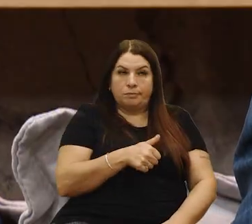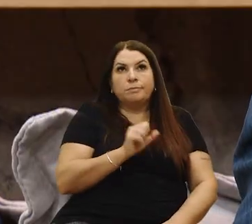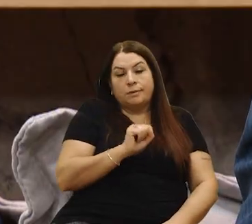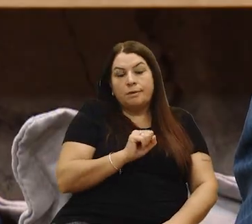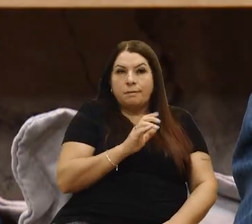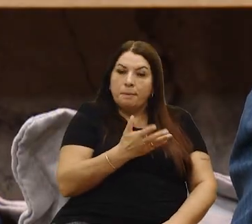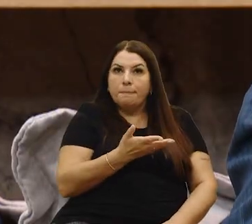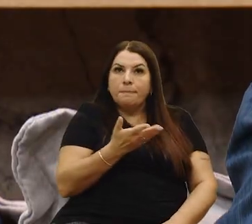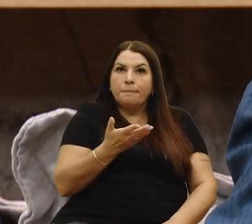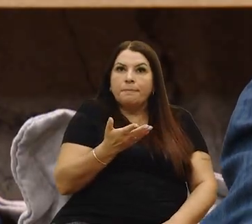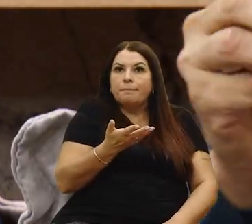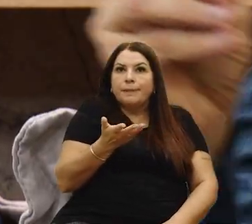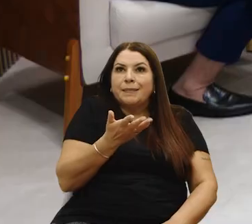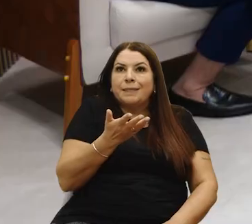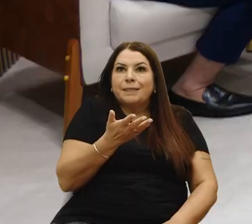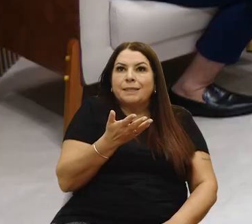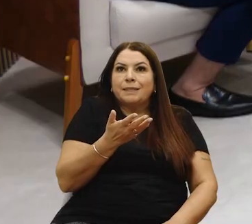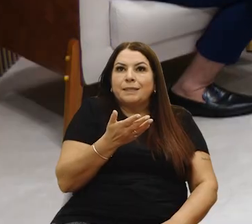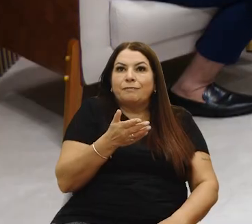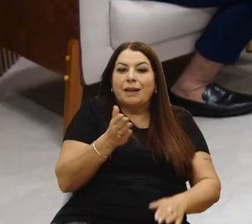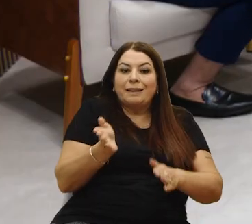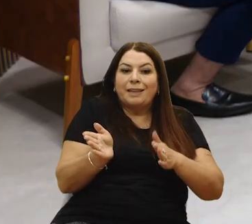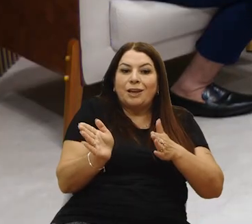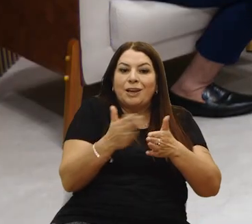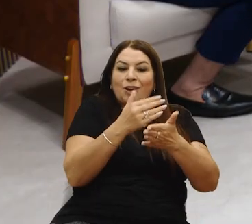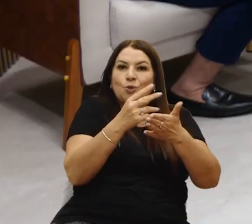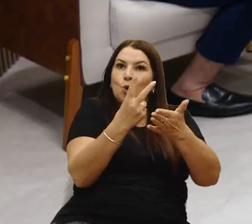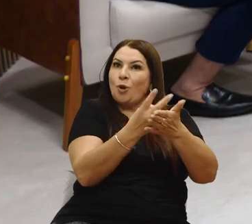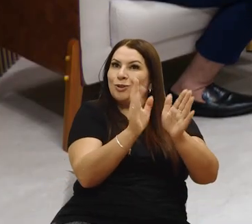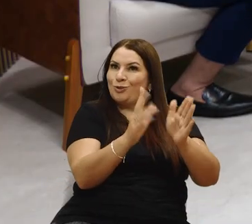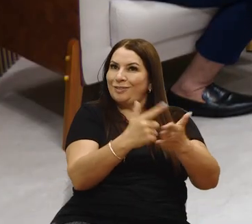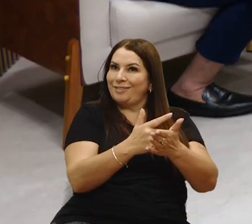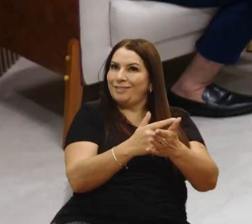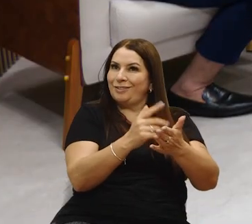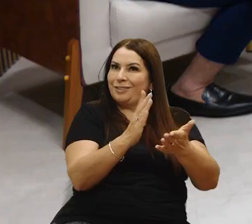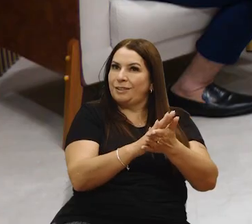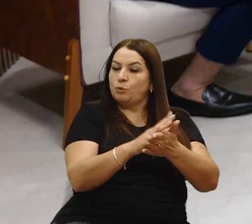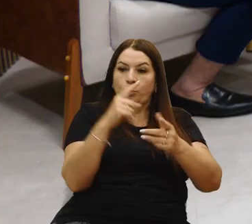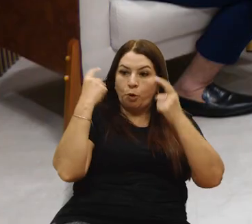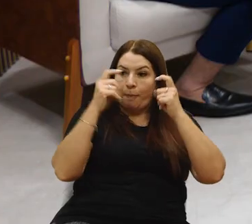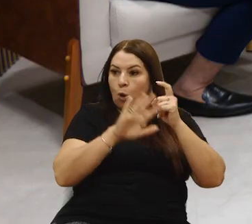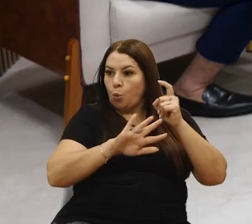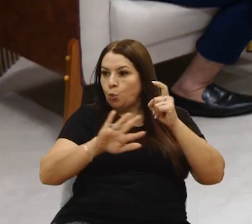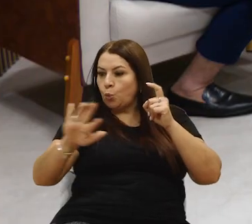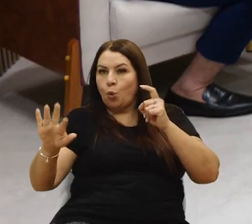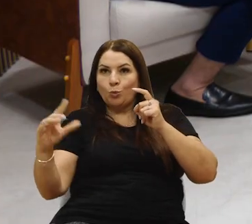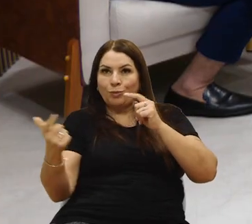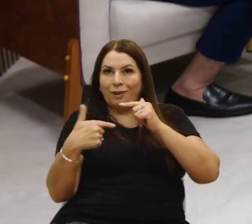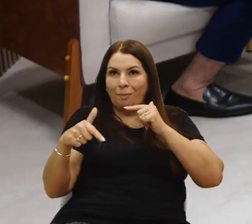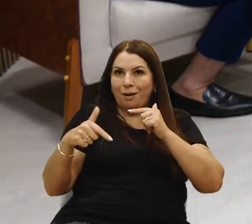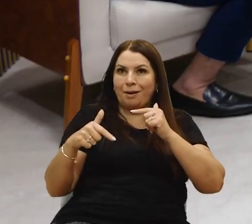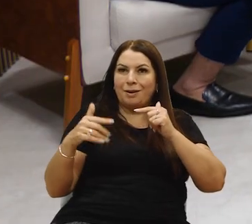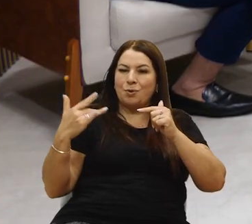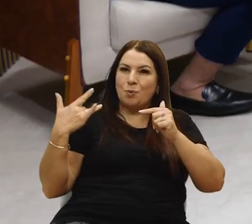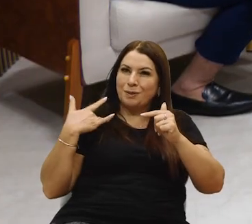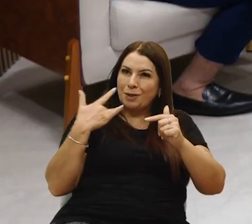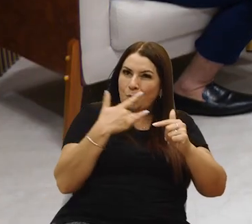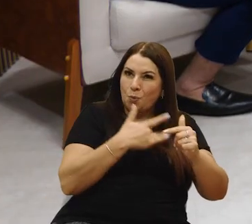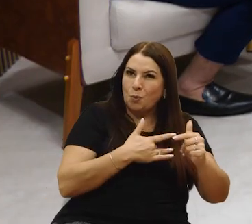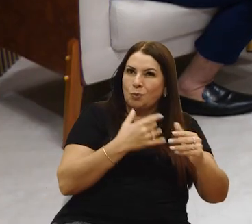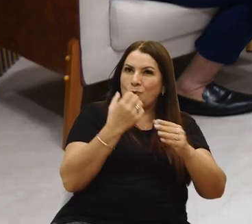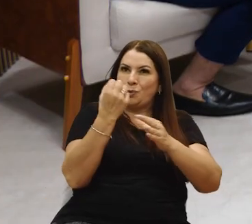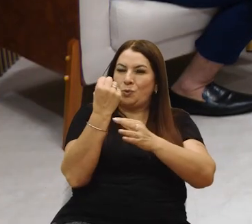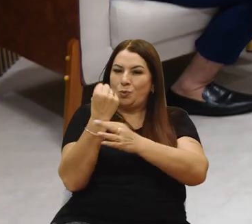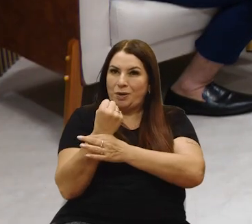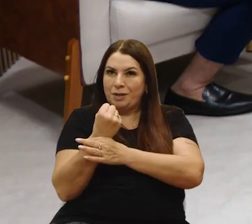que isso vai até a página 2, porque se tu não te preocupar com o ambiente de trabalho, com a saúde, com a segurança,